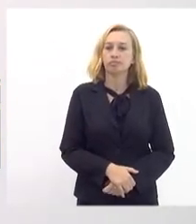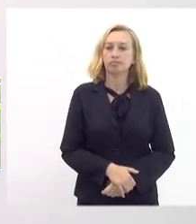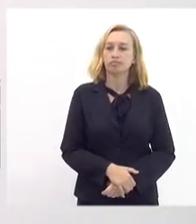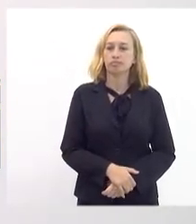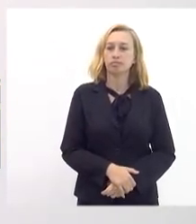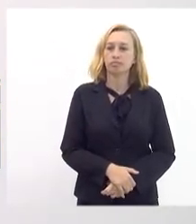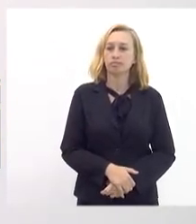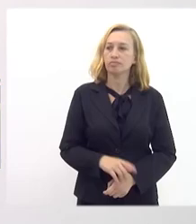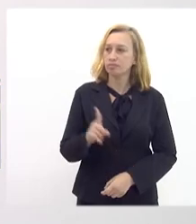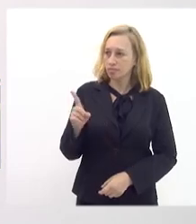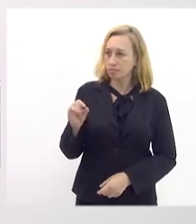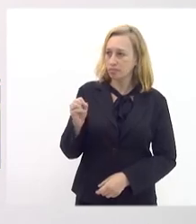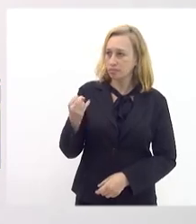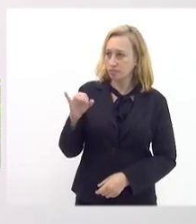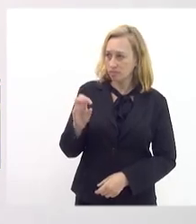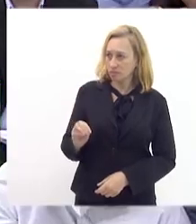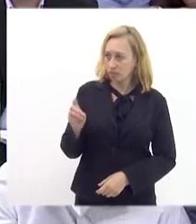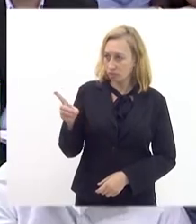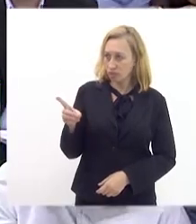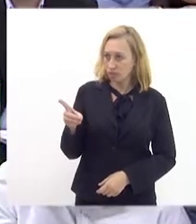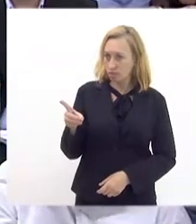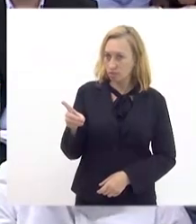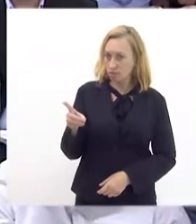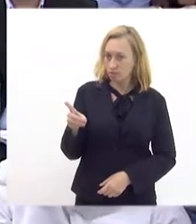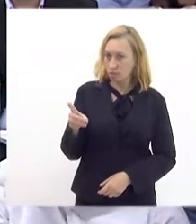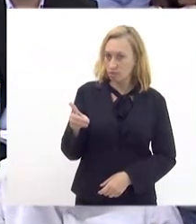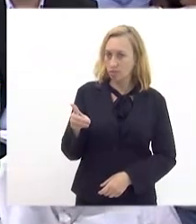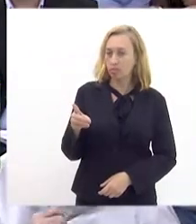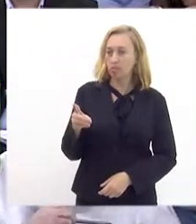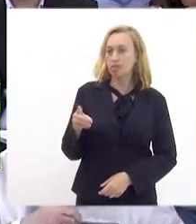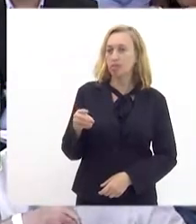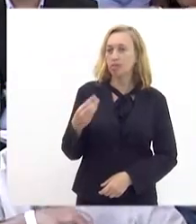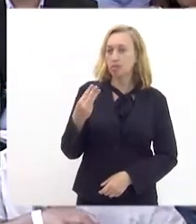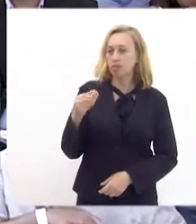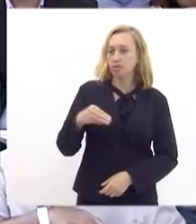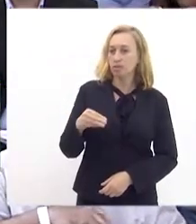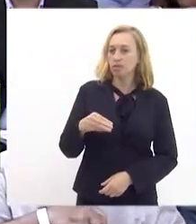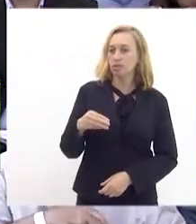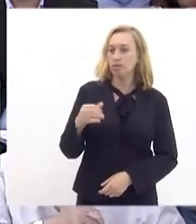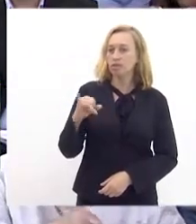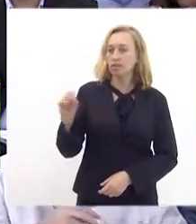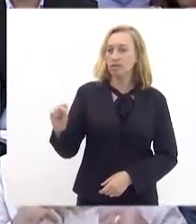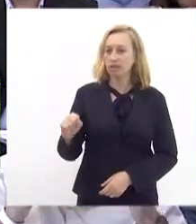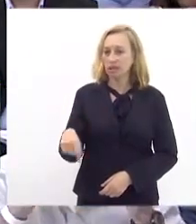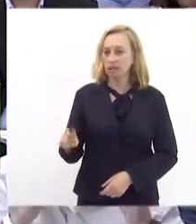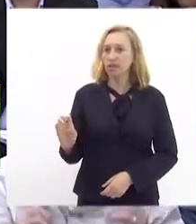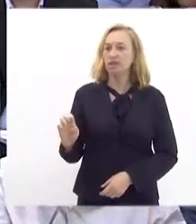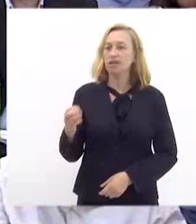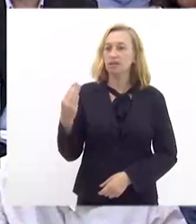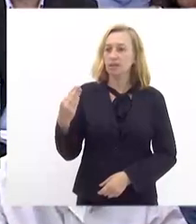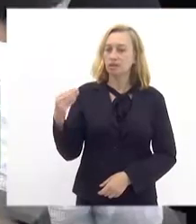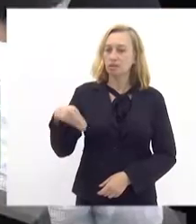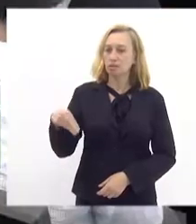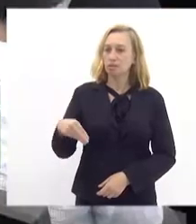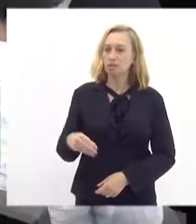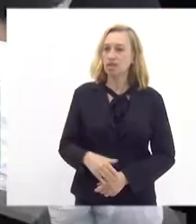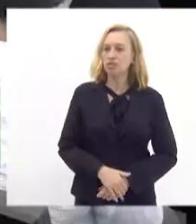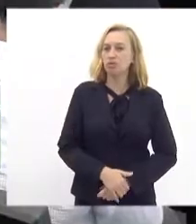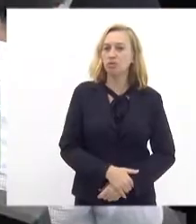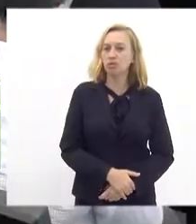se você é o Sérgio e você você tá vai usar o Sérgio três minutos aqui três minutos por gentileza o